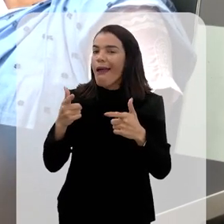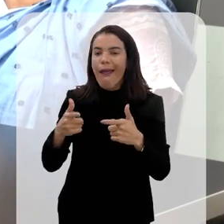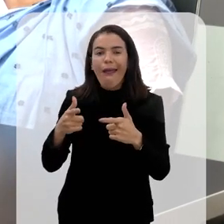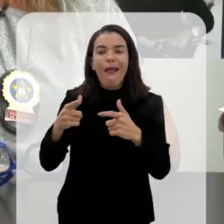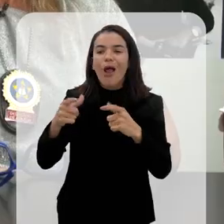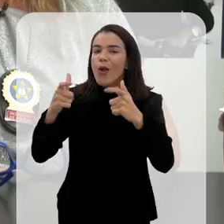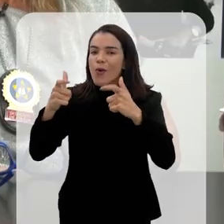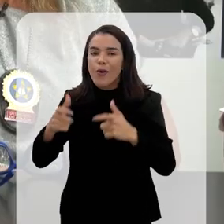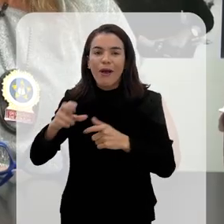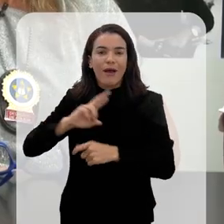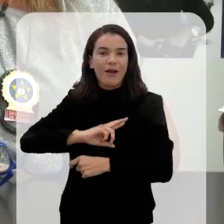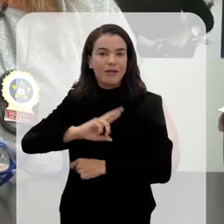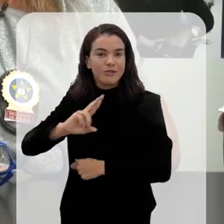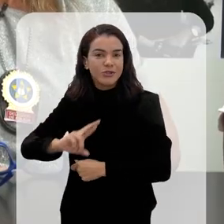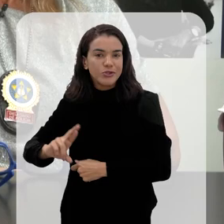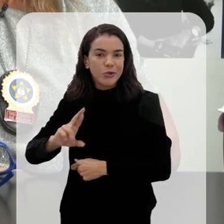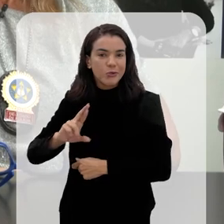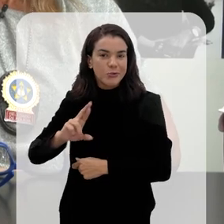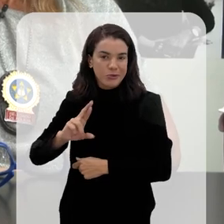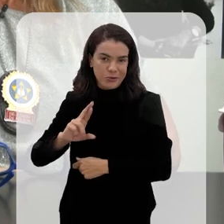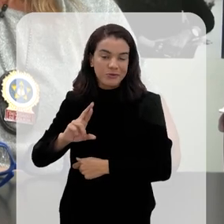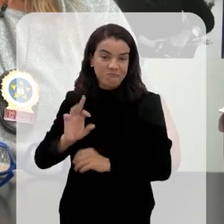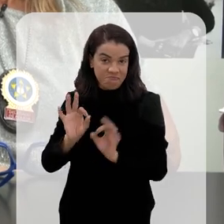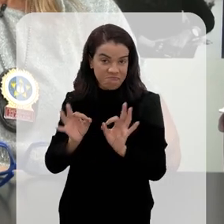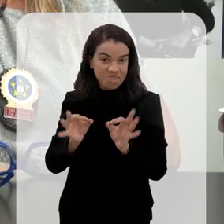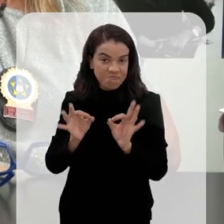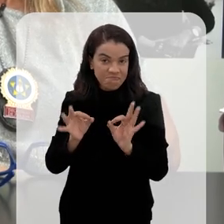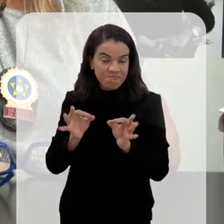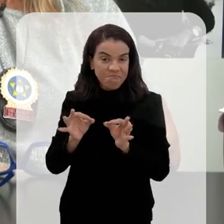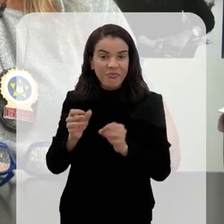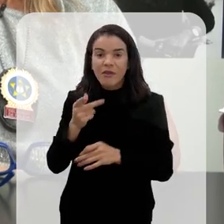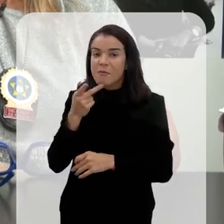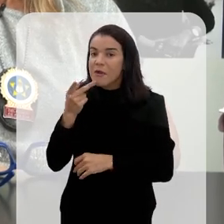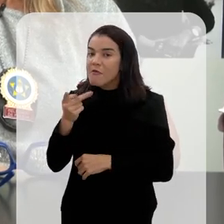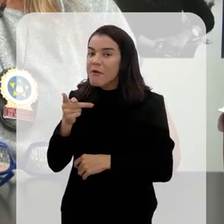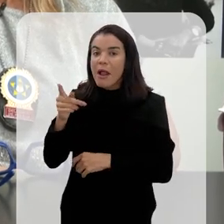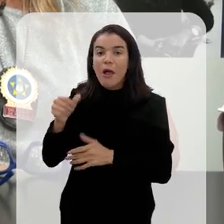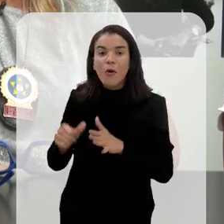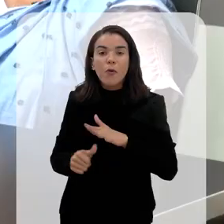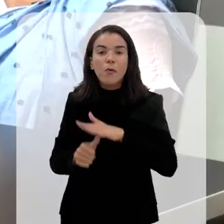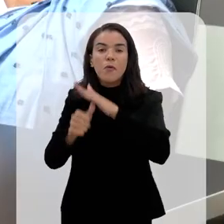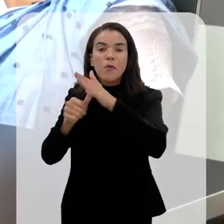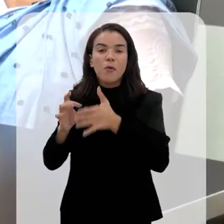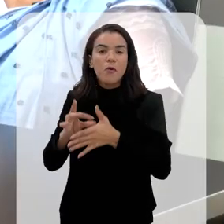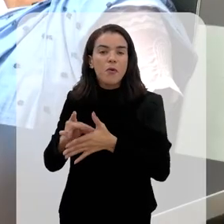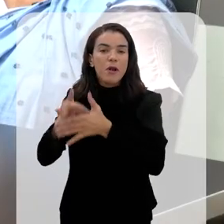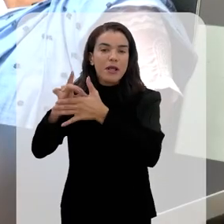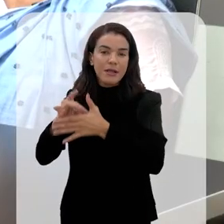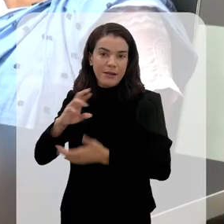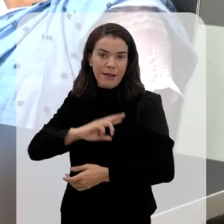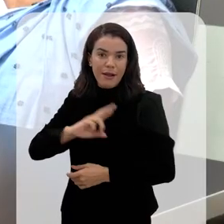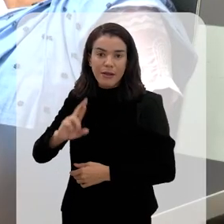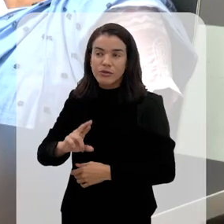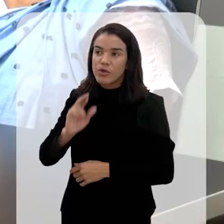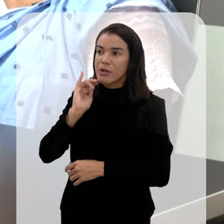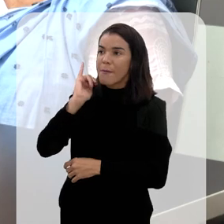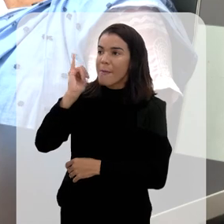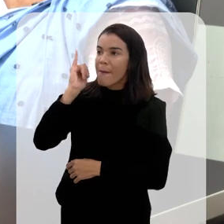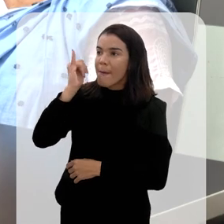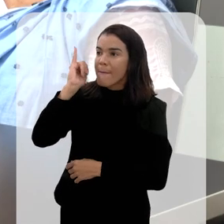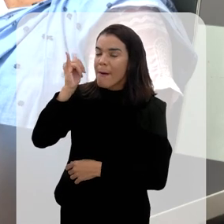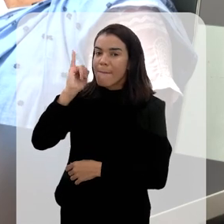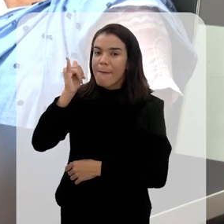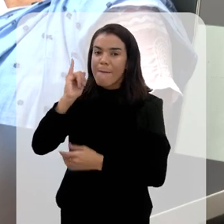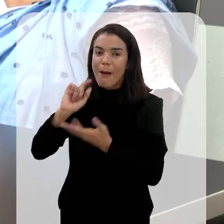seu templo, o seu segmento religioso, para falar com o seu líder religioso sobre o que